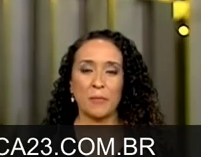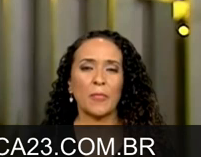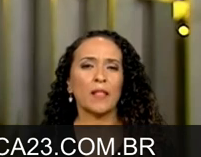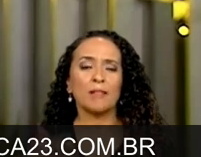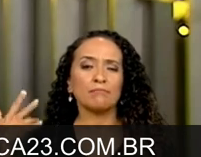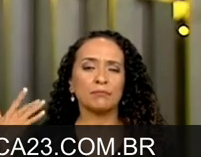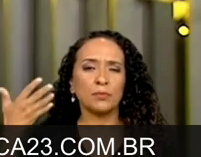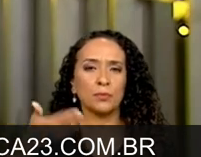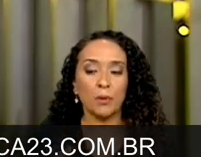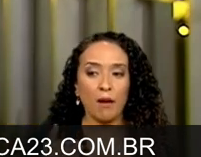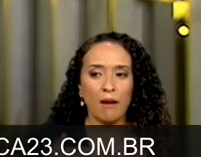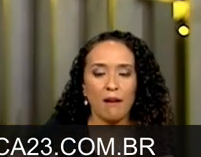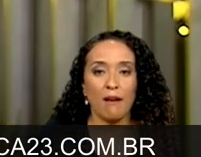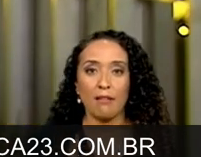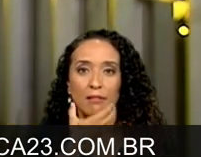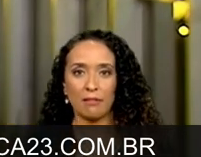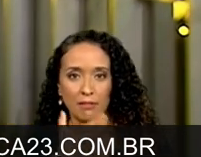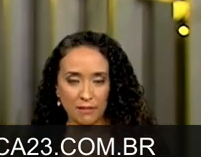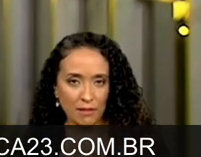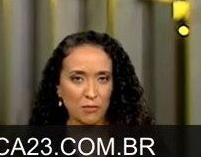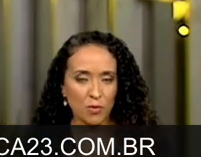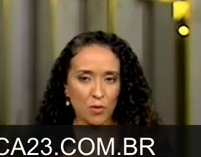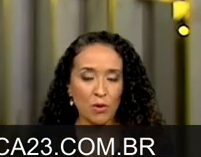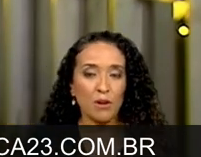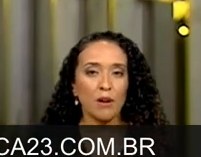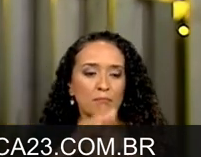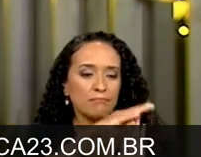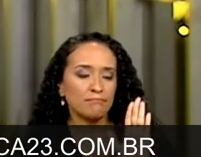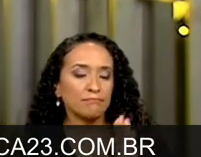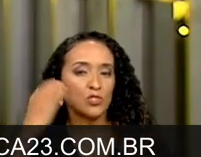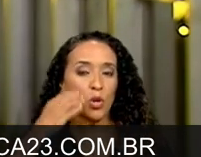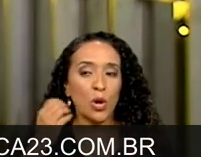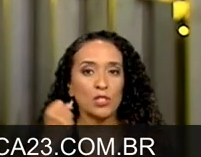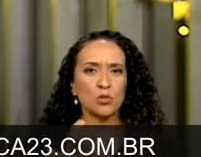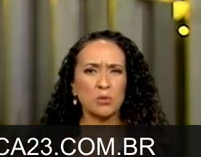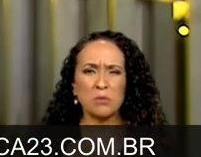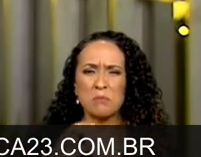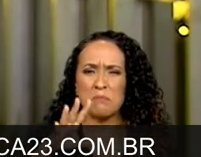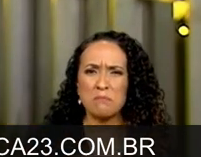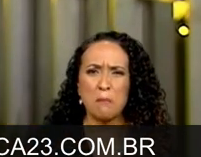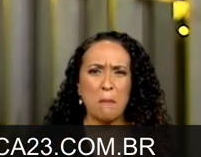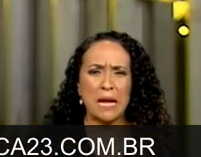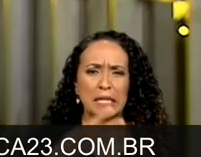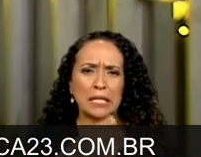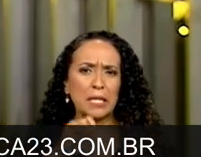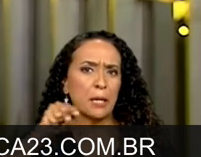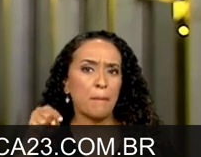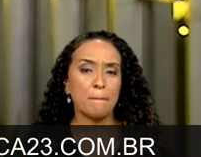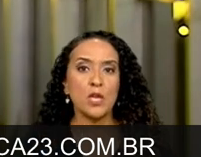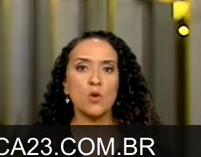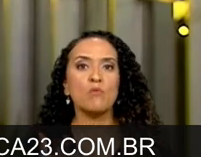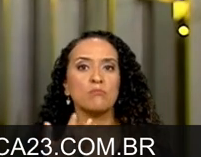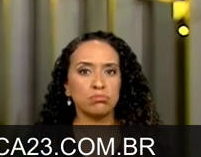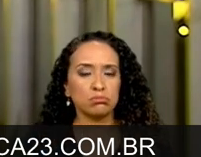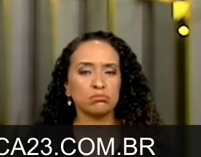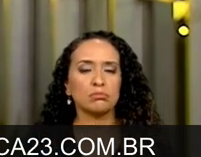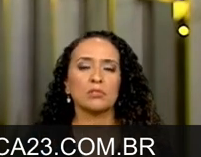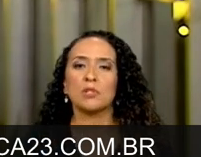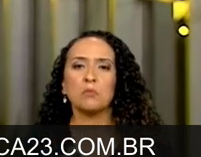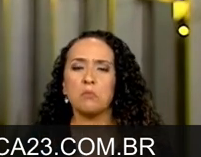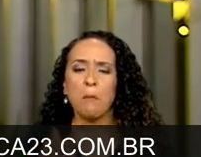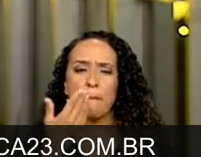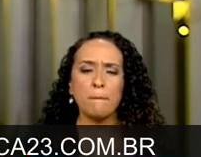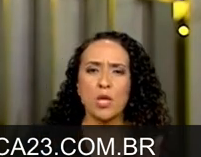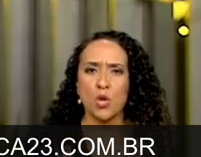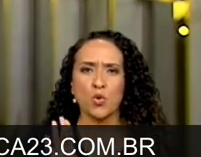Desde o lançamento em dezembro, o programa Celular Seguro já registrou mais de 30 mil pedidos de bloqueio de celular por